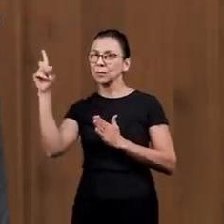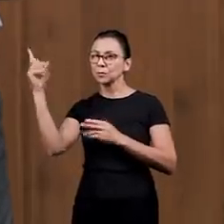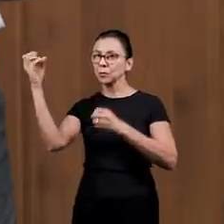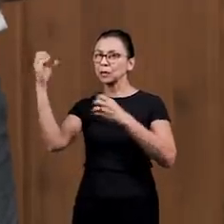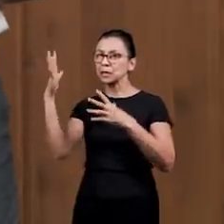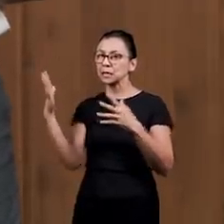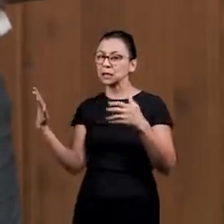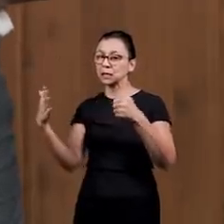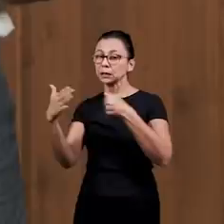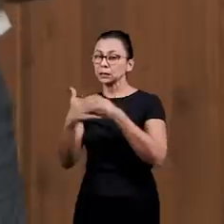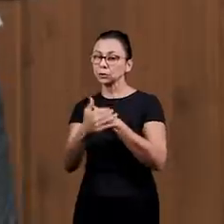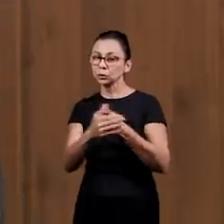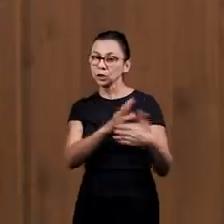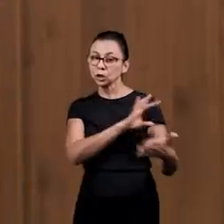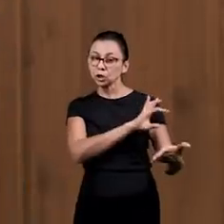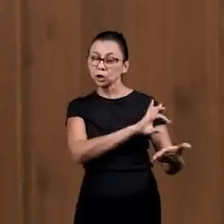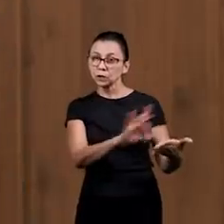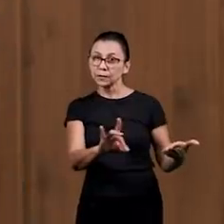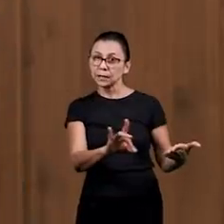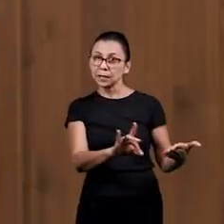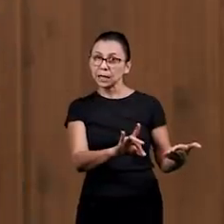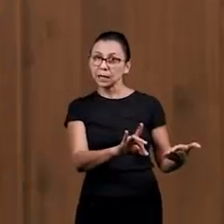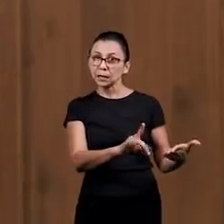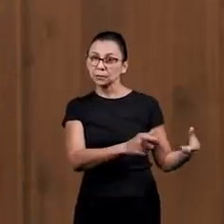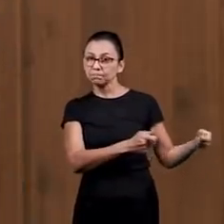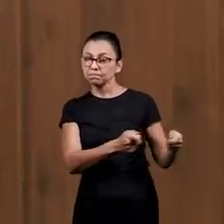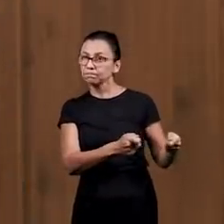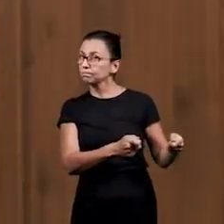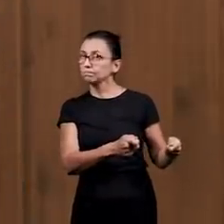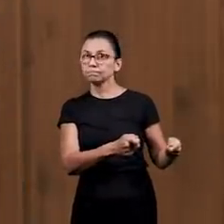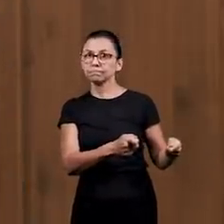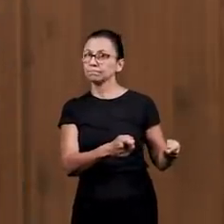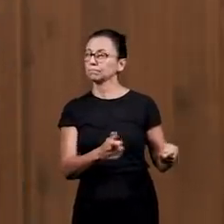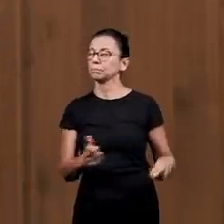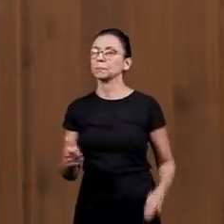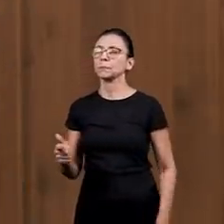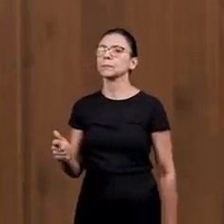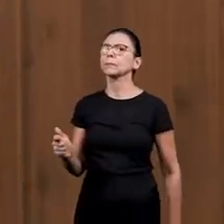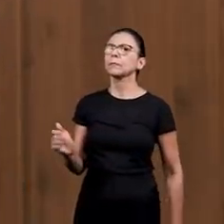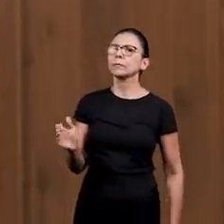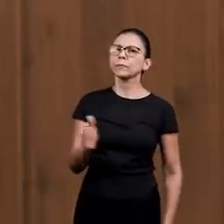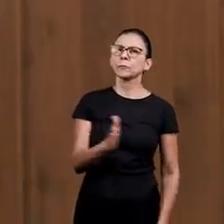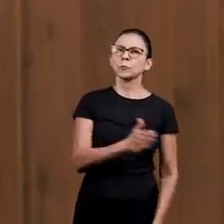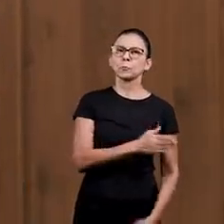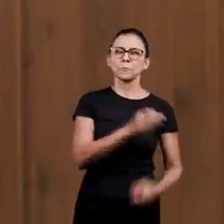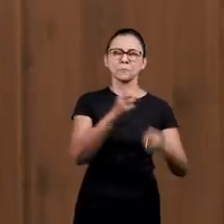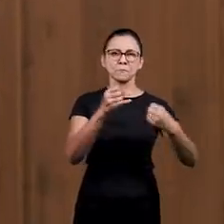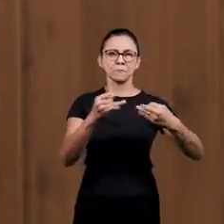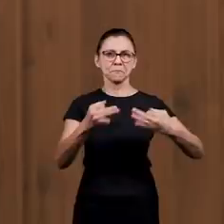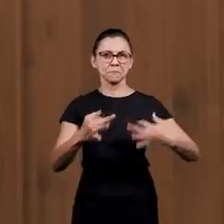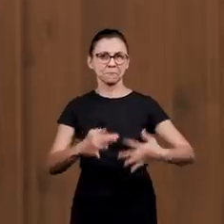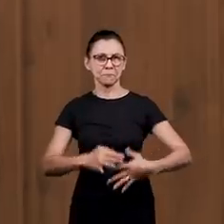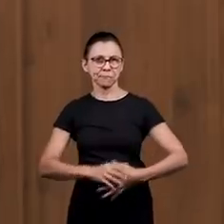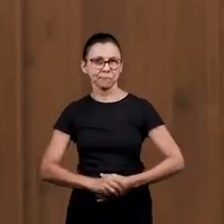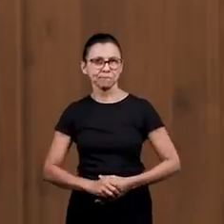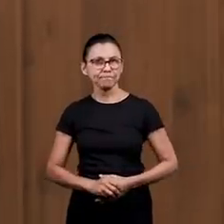Depois do chamado de Gideão, o que aconteceu? Ele derrubou o altar dos deuses